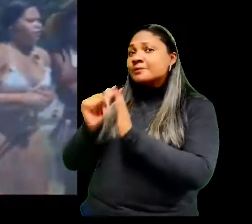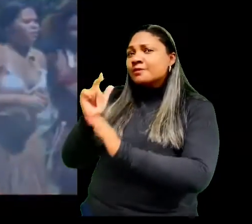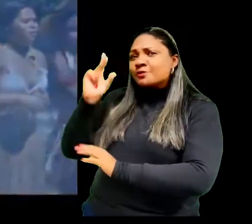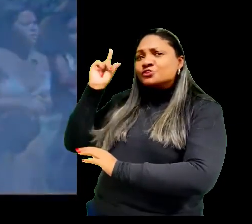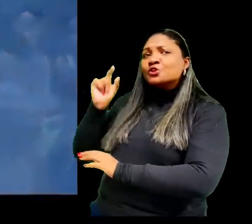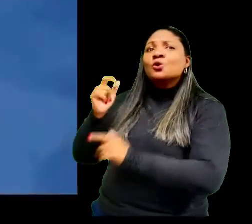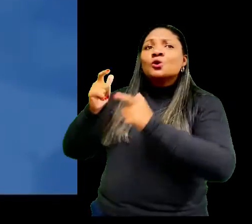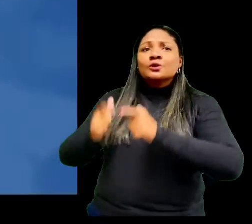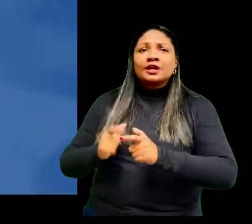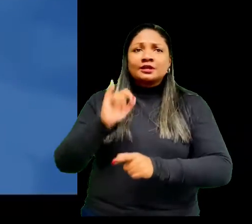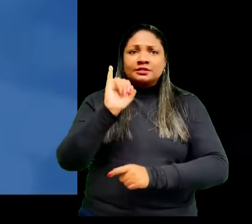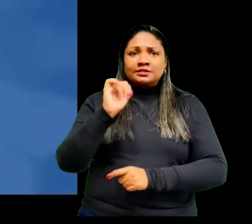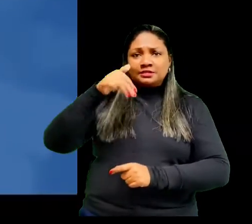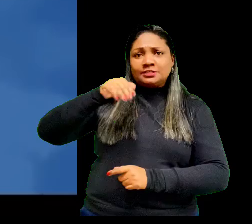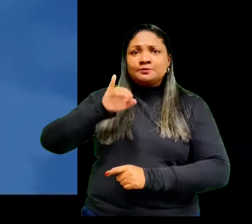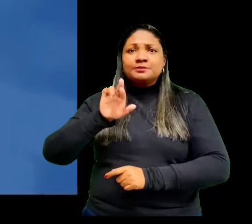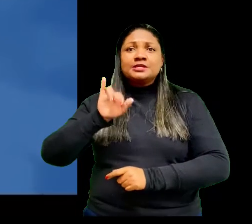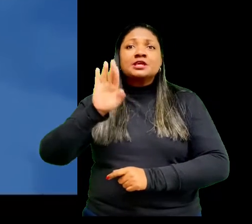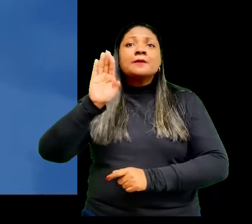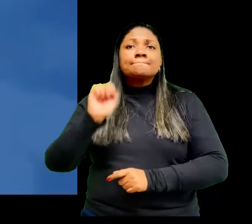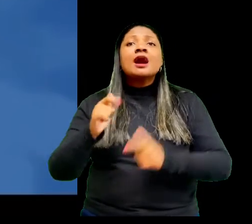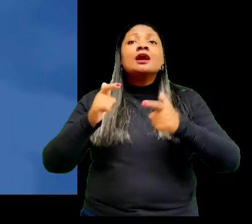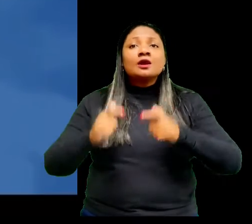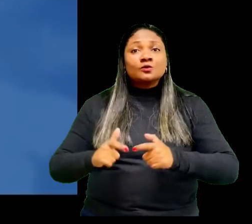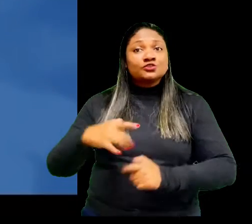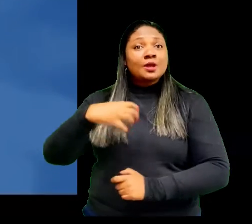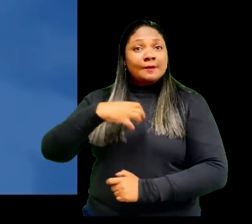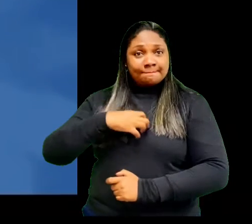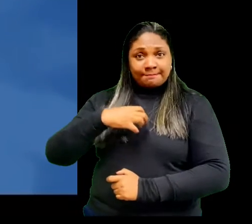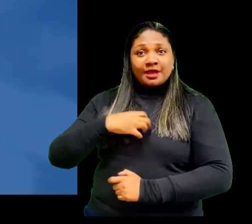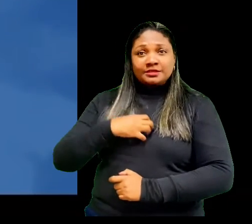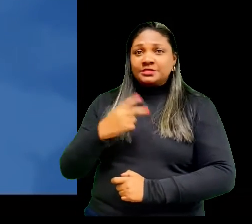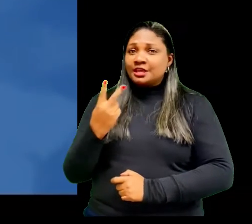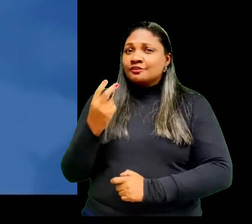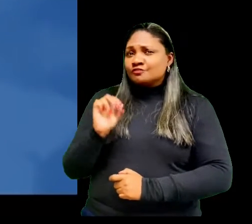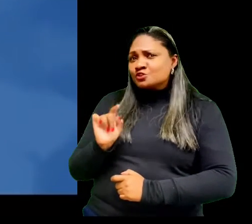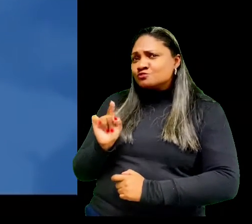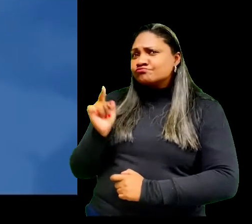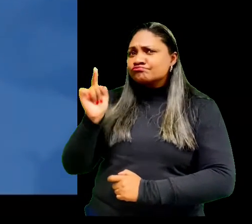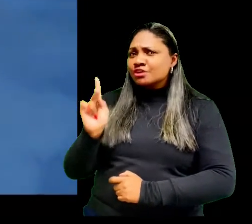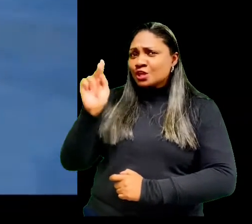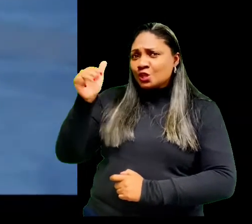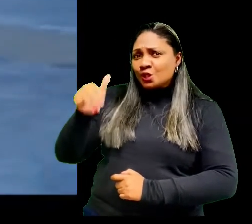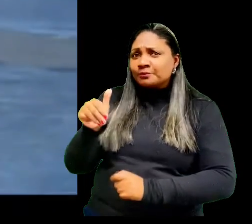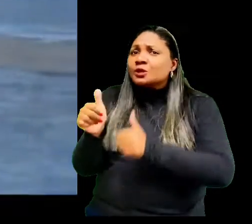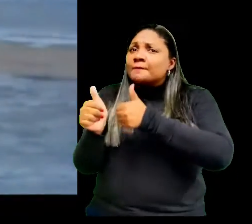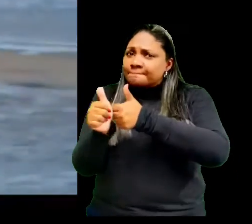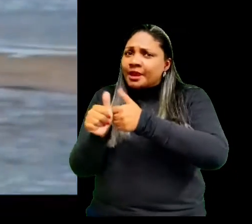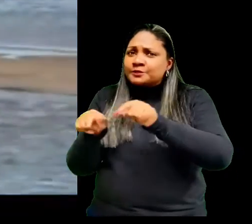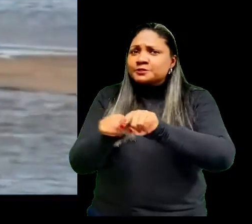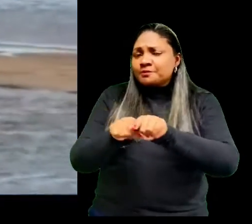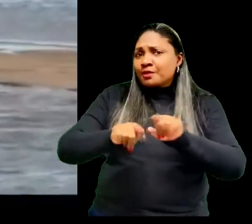deles seria o de Embiriba, que está localizado cerca de 20 quilômetros ao norte de Barra Velha, também junto à